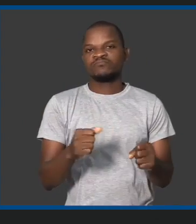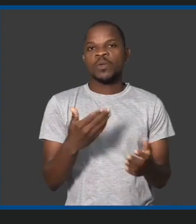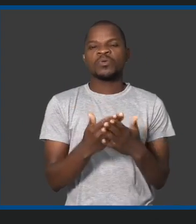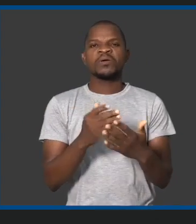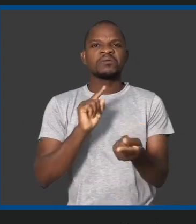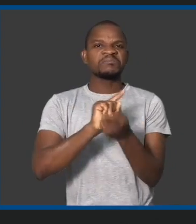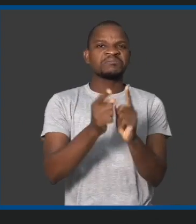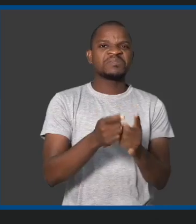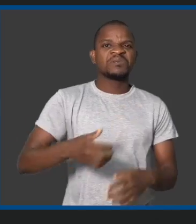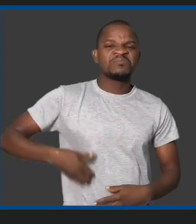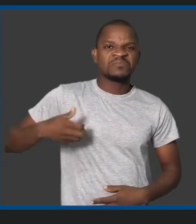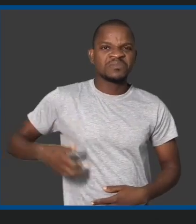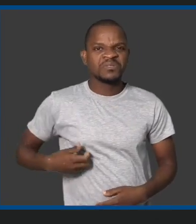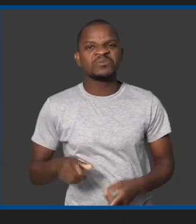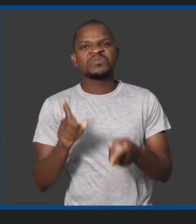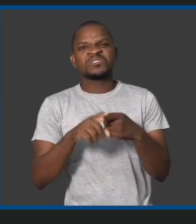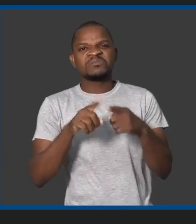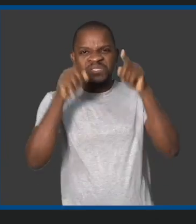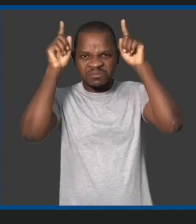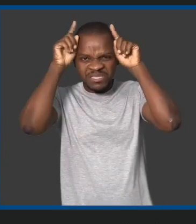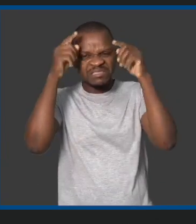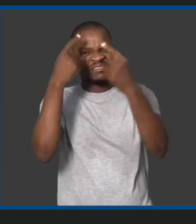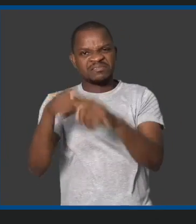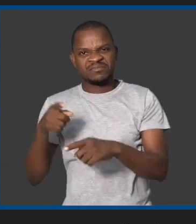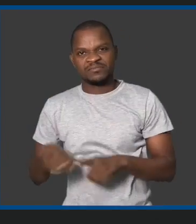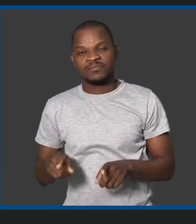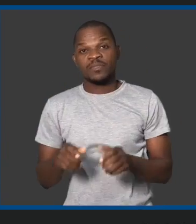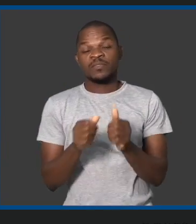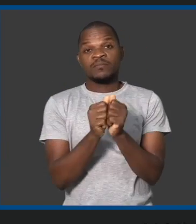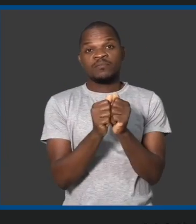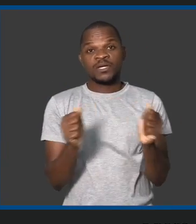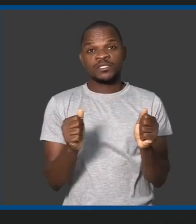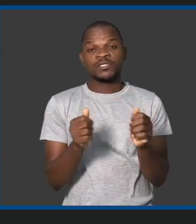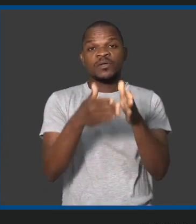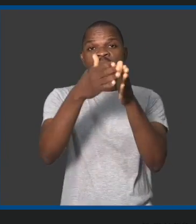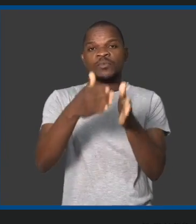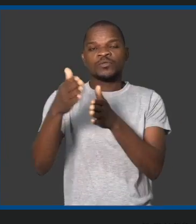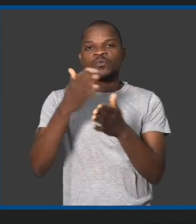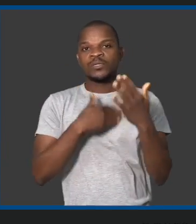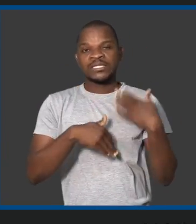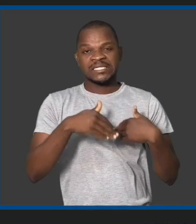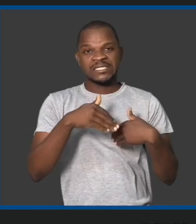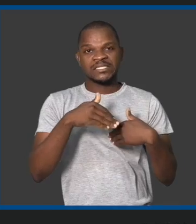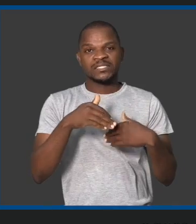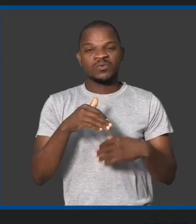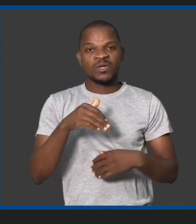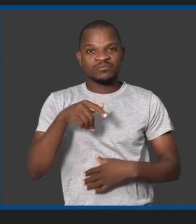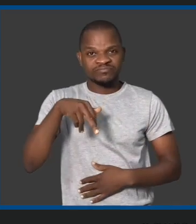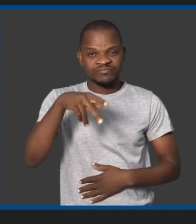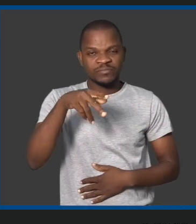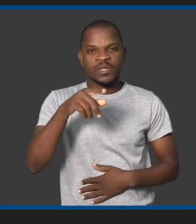macacos, cabritos, que vivem aí, agora. Quando querem subir primeiro,